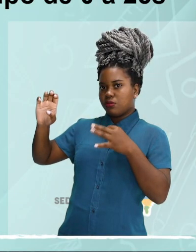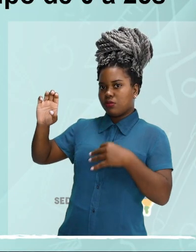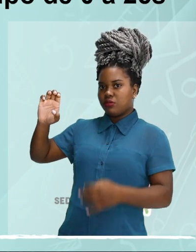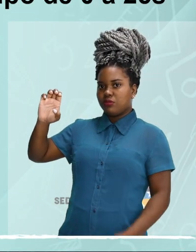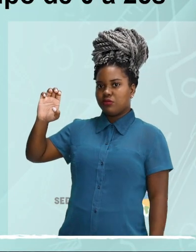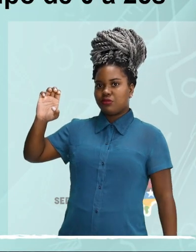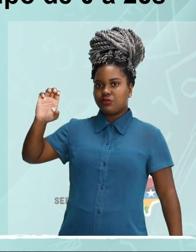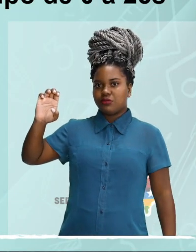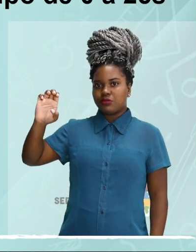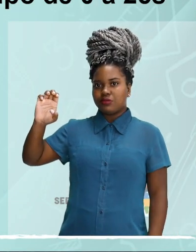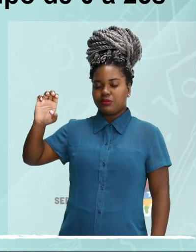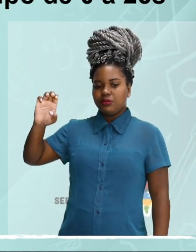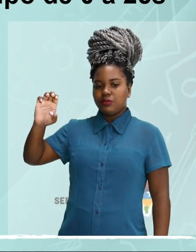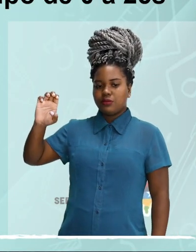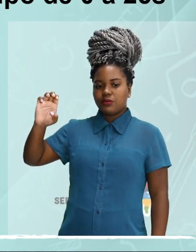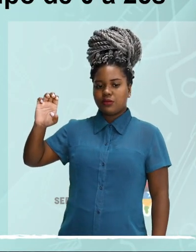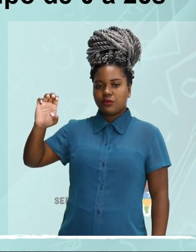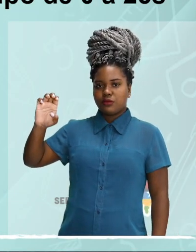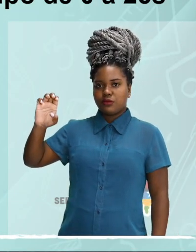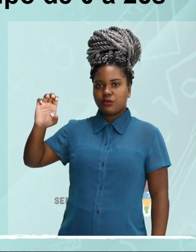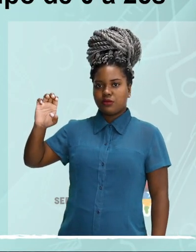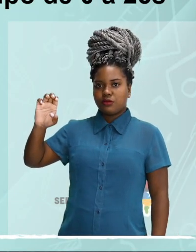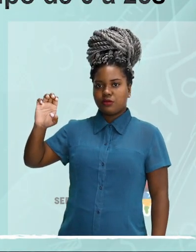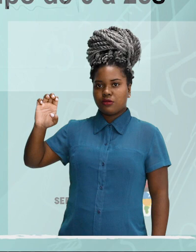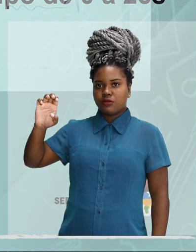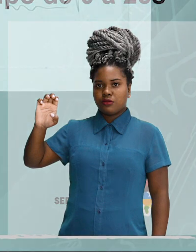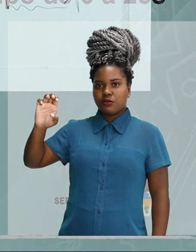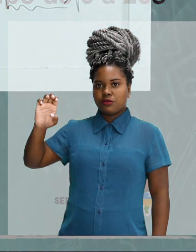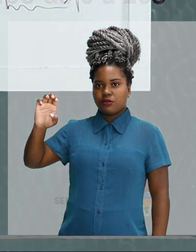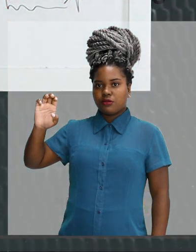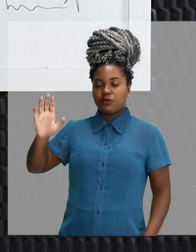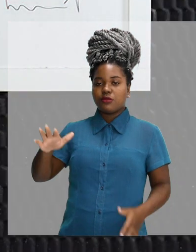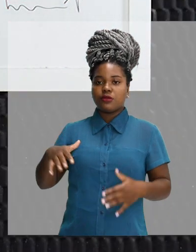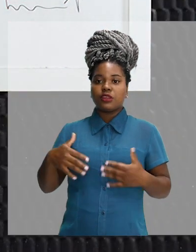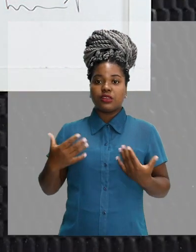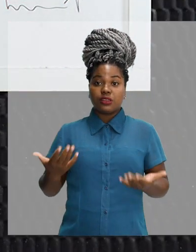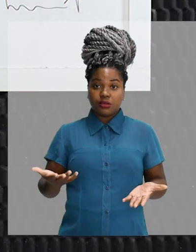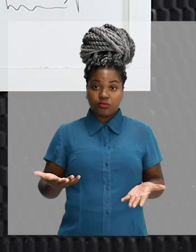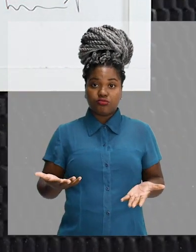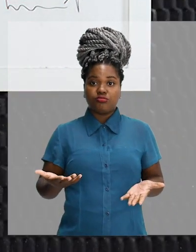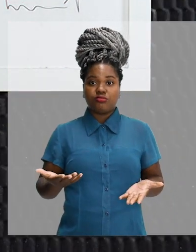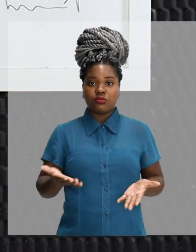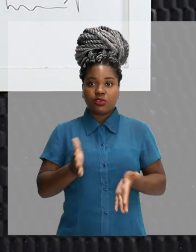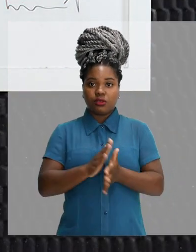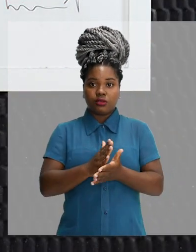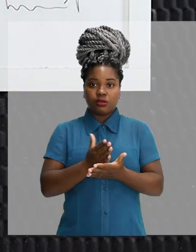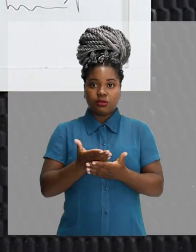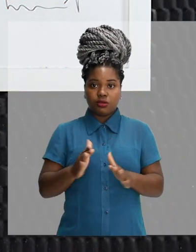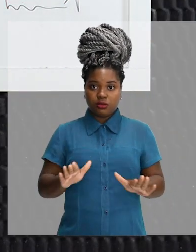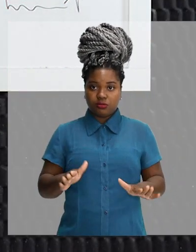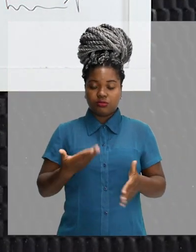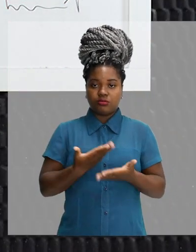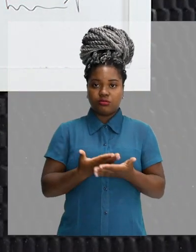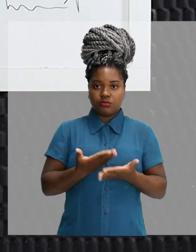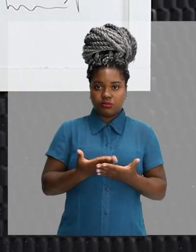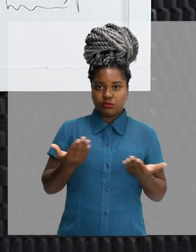E. Então, a força atribuída foi de 21 newtons. Então, com essa questão, nós finalizamos a